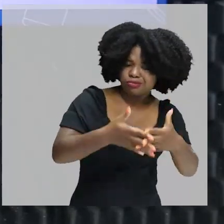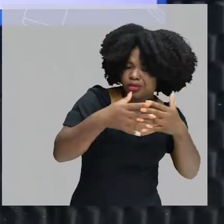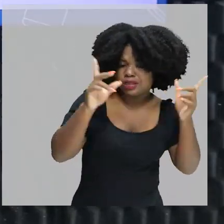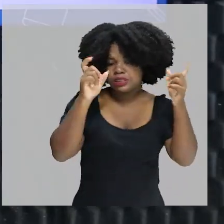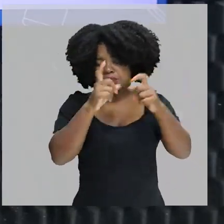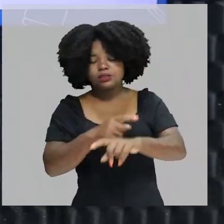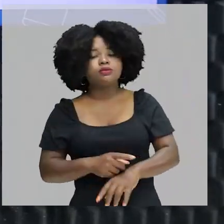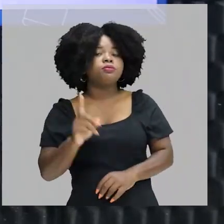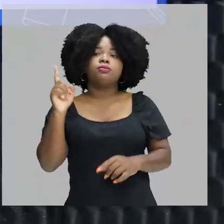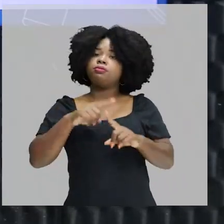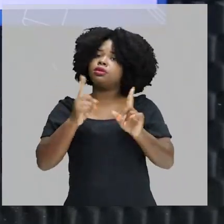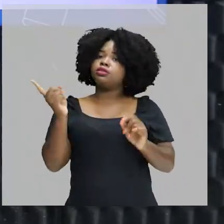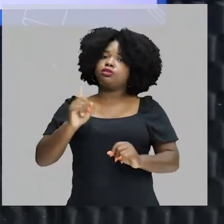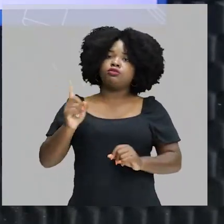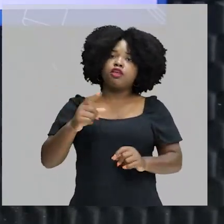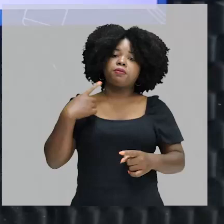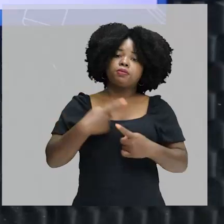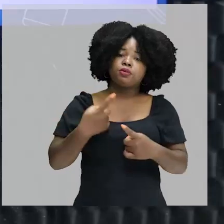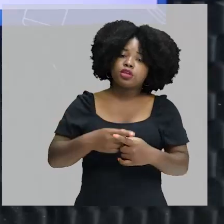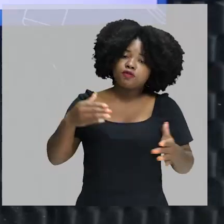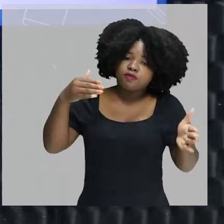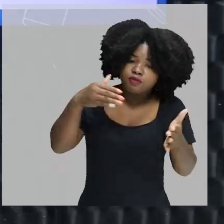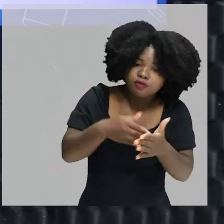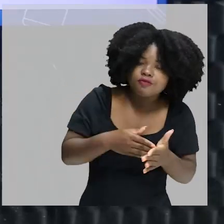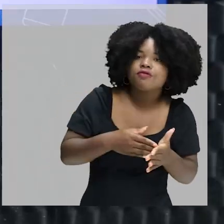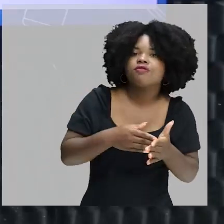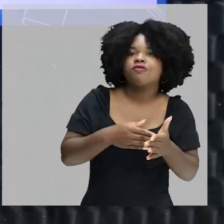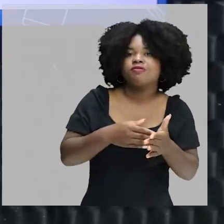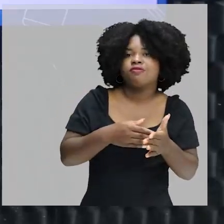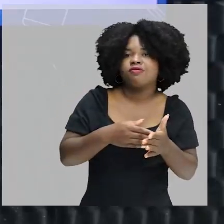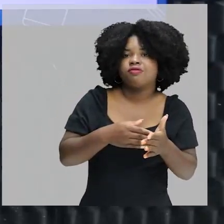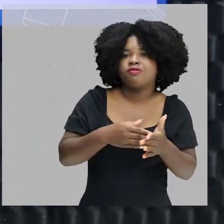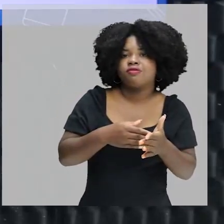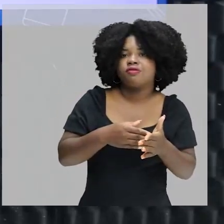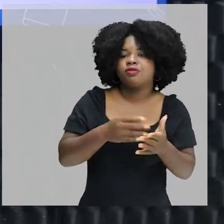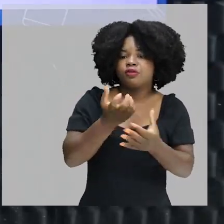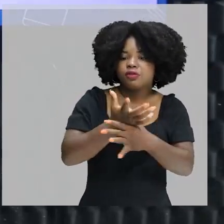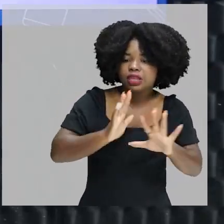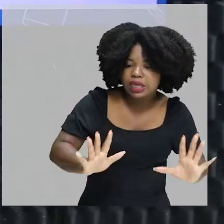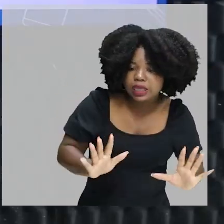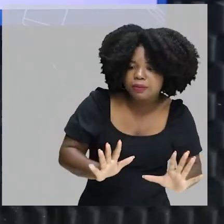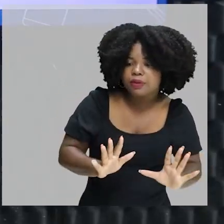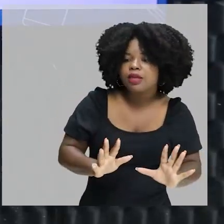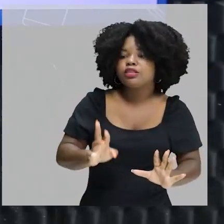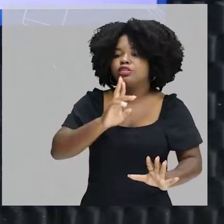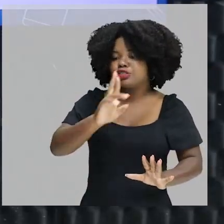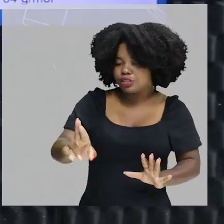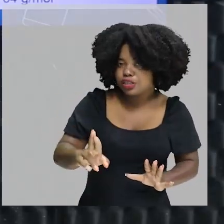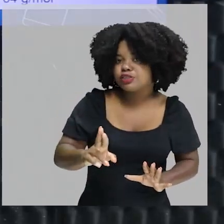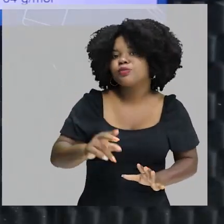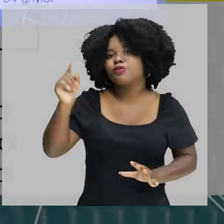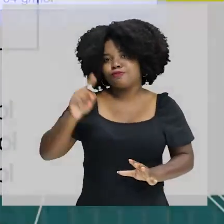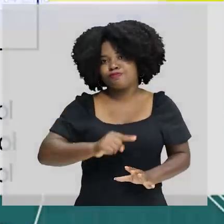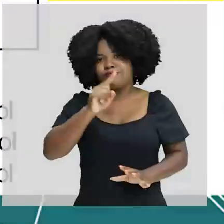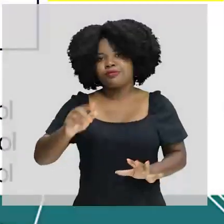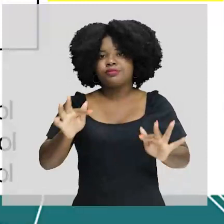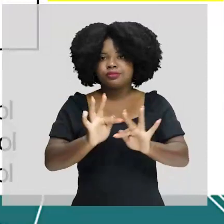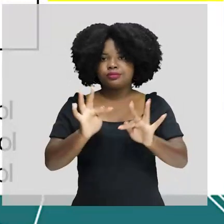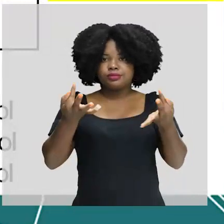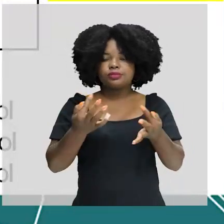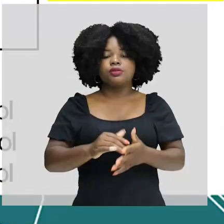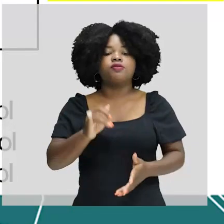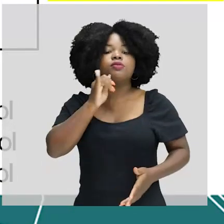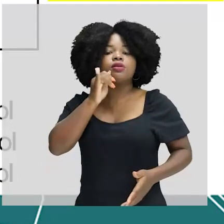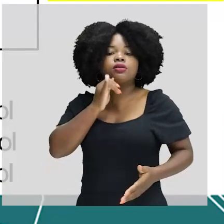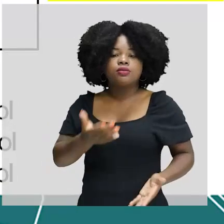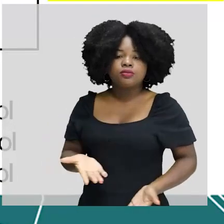turminha, através de uma regra de 3 simples. E o nome já diz simples. Show de bola? Vamos a um exemplo.